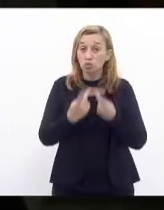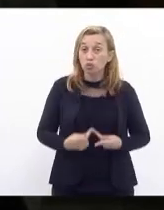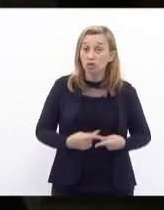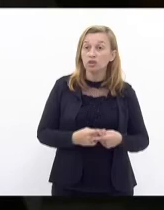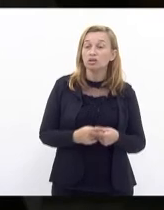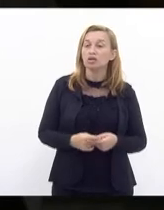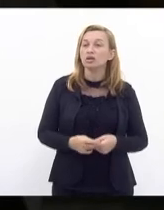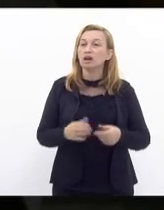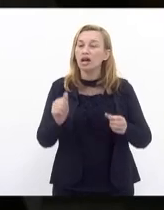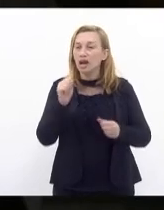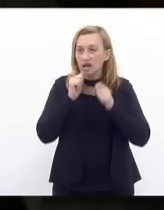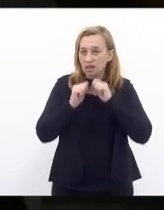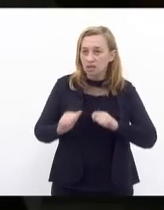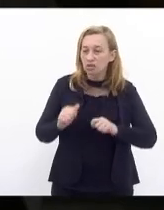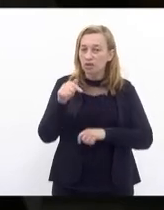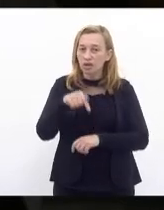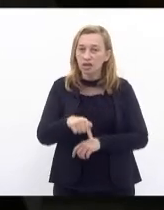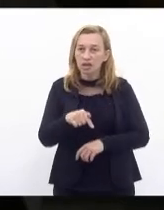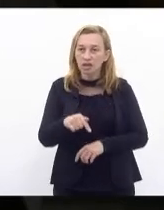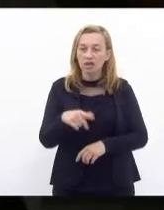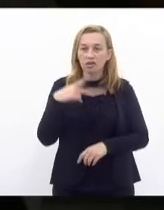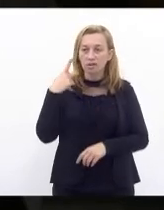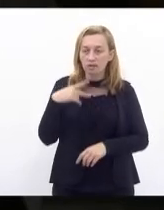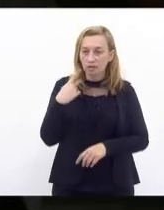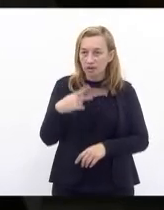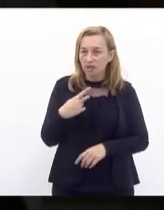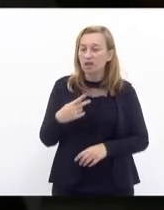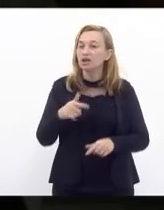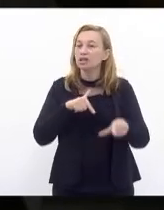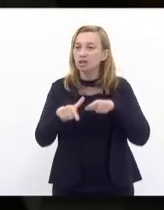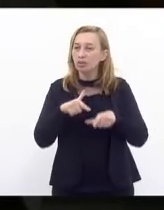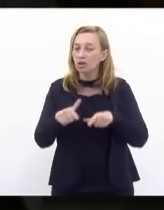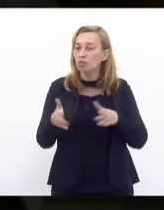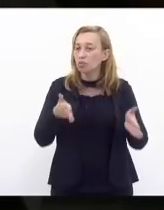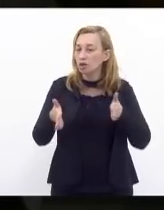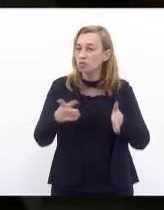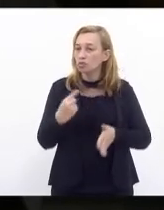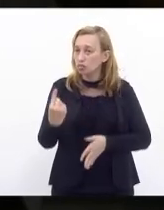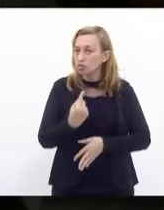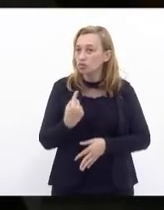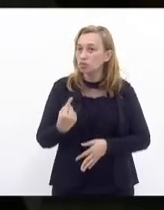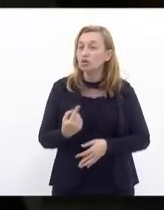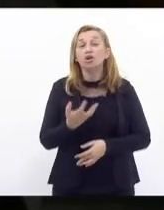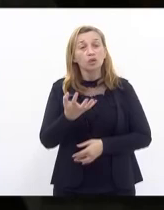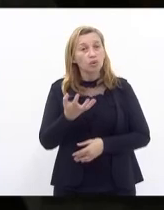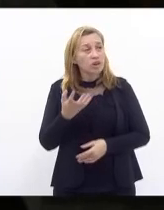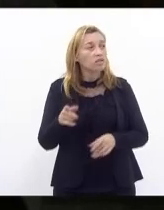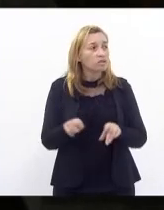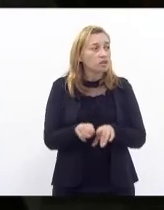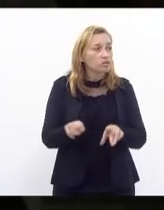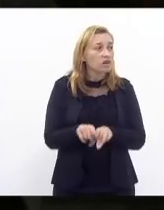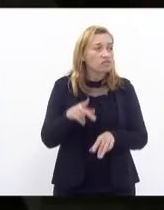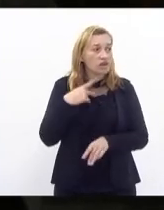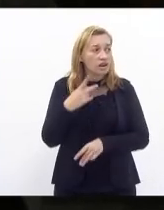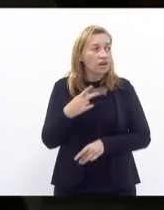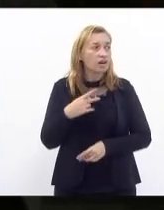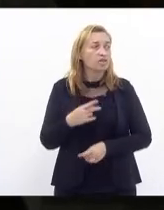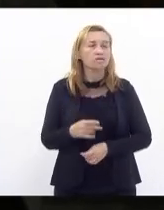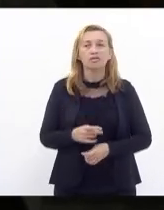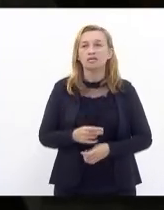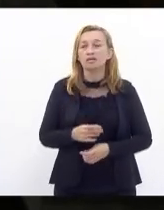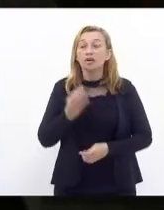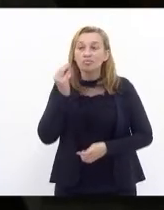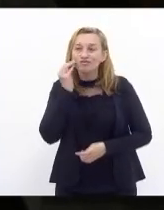inclusive, assessor parlamentar aqui na Assembleia Legislativa, portanto, trabalhou conosco durante um período. E eu quero, sobretudo, ressaltar